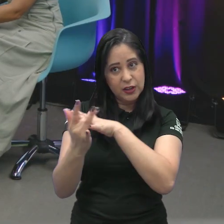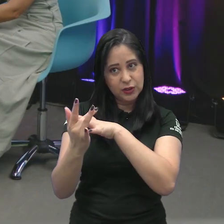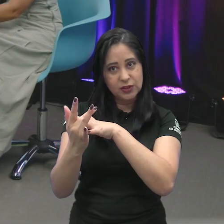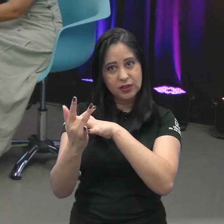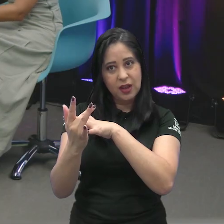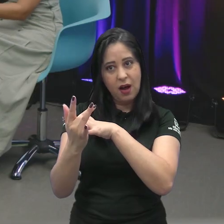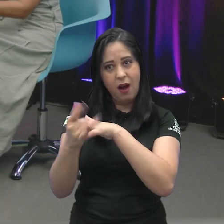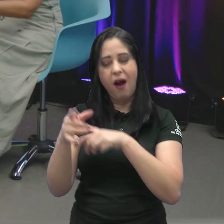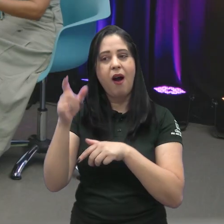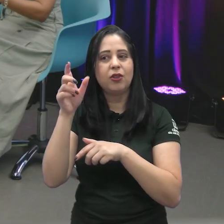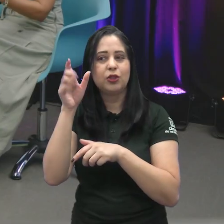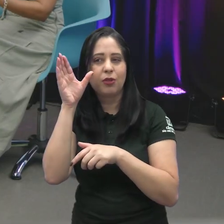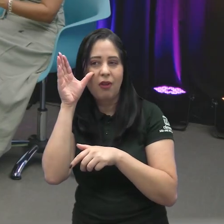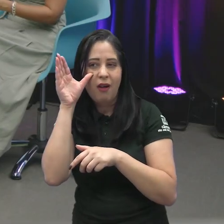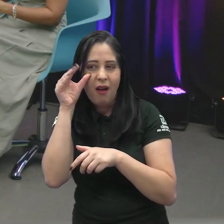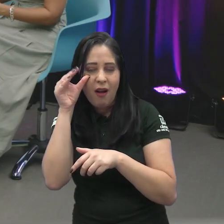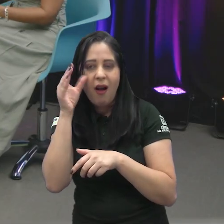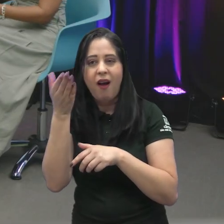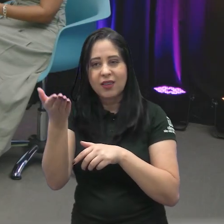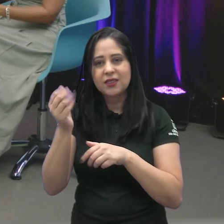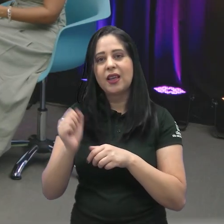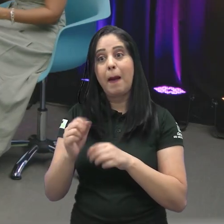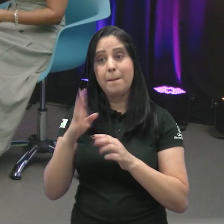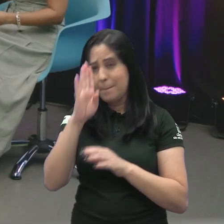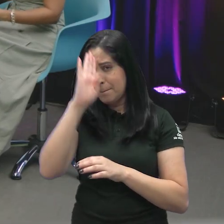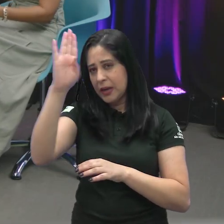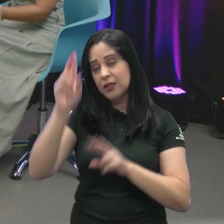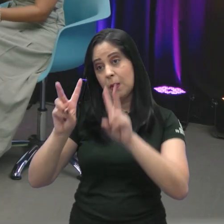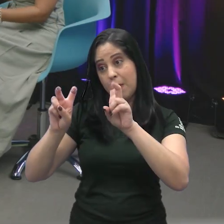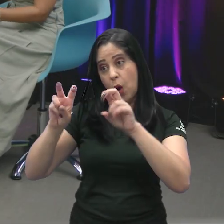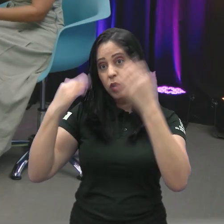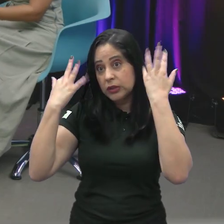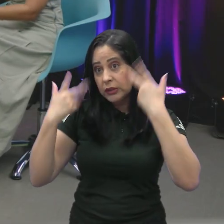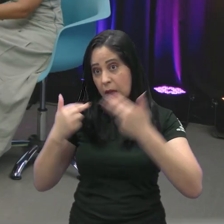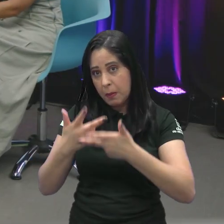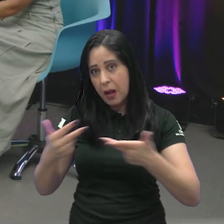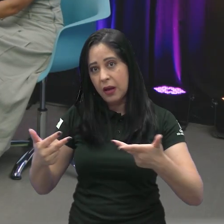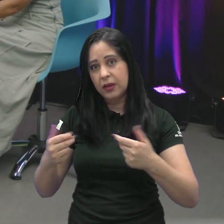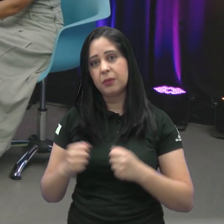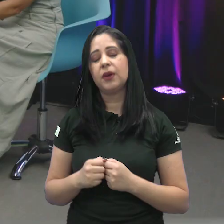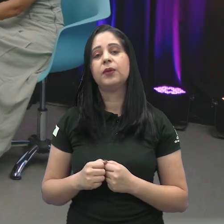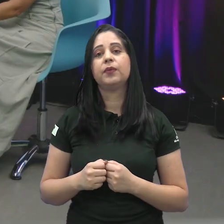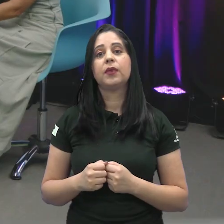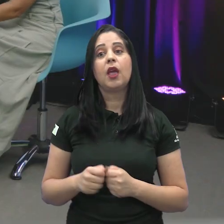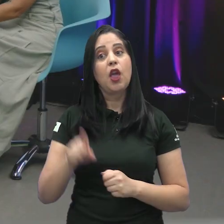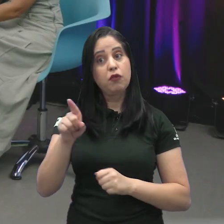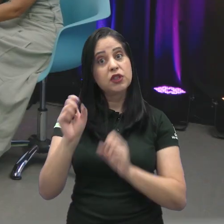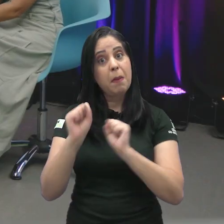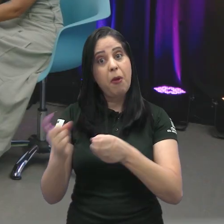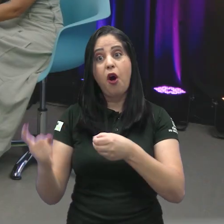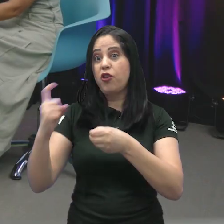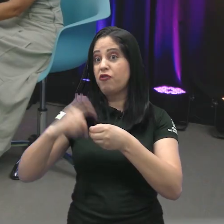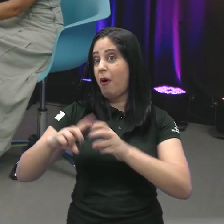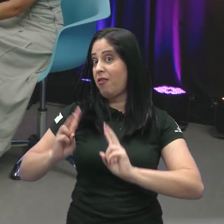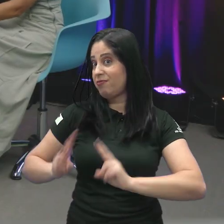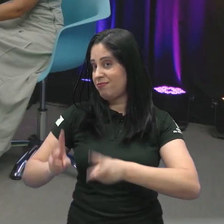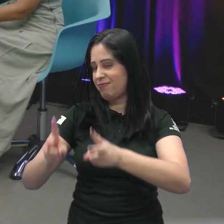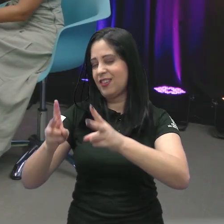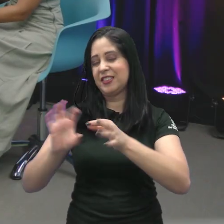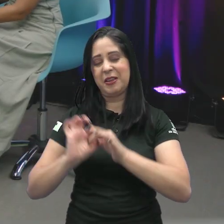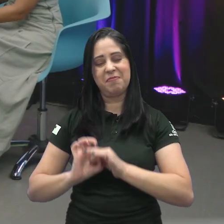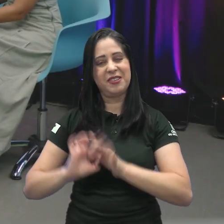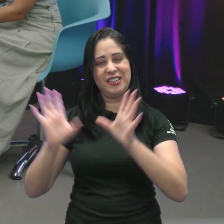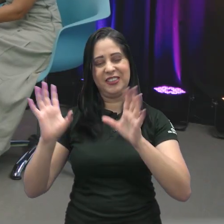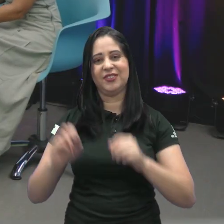rede social aqui para quem quiser ver esse movimento, principalmente o da causa animal que você tem feito, né? pode falar aí pro pessoal. E as portas